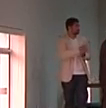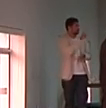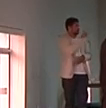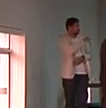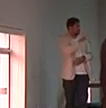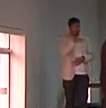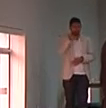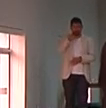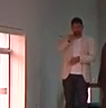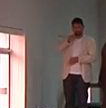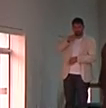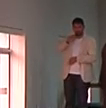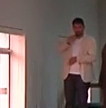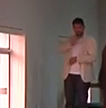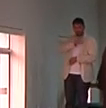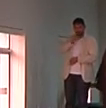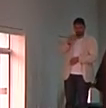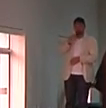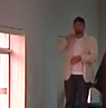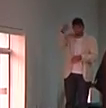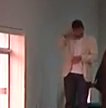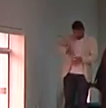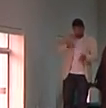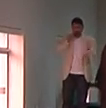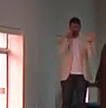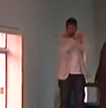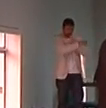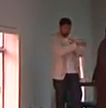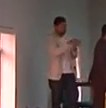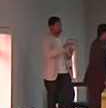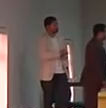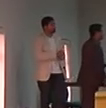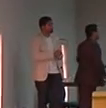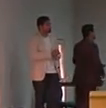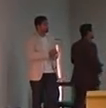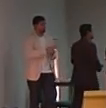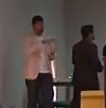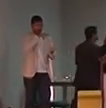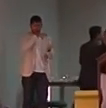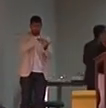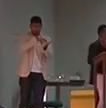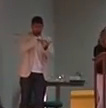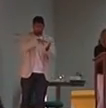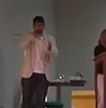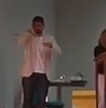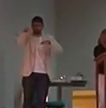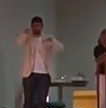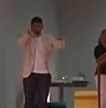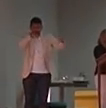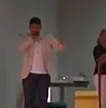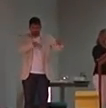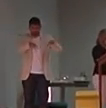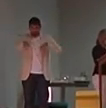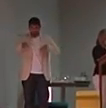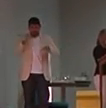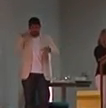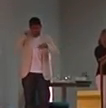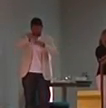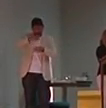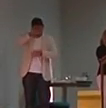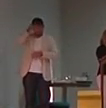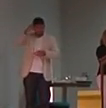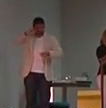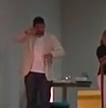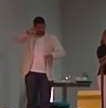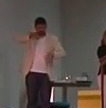Professor Marco Maciel, eu vou repetir a pergunta. Quais medidas serão tomadas para os campi